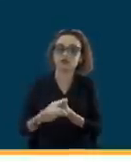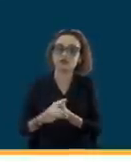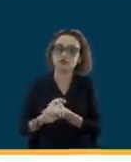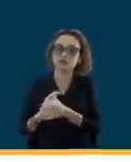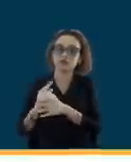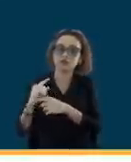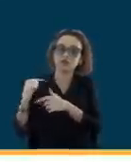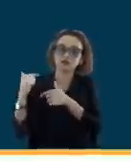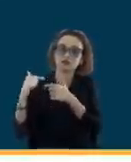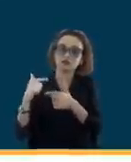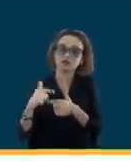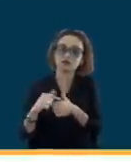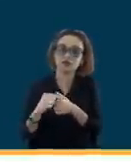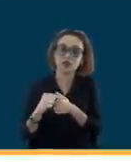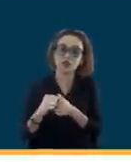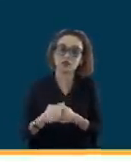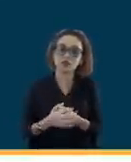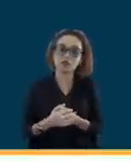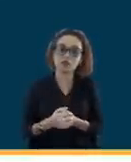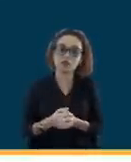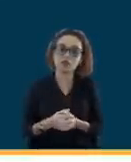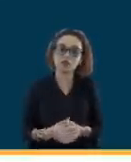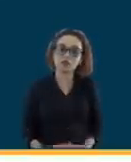Vamos lá, gente?